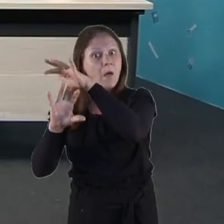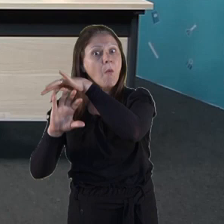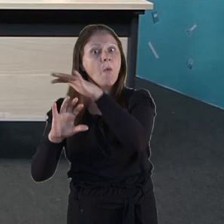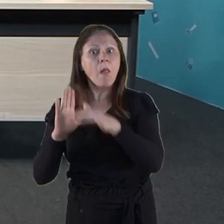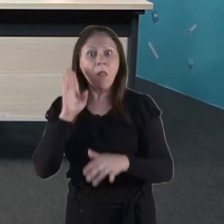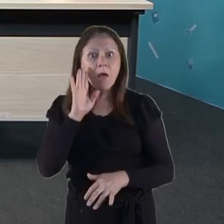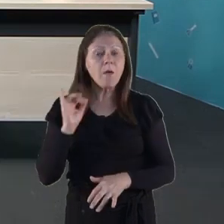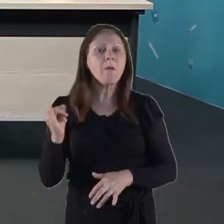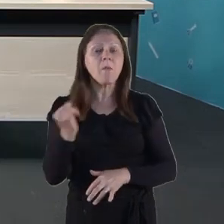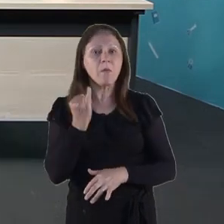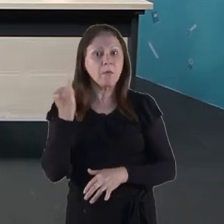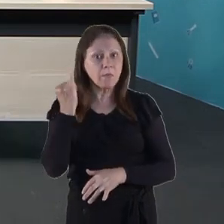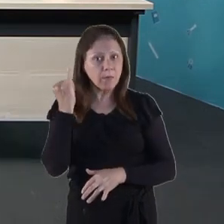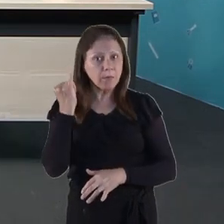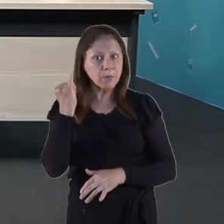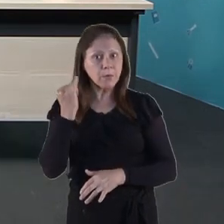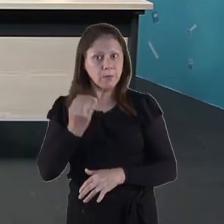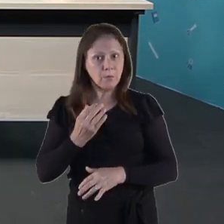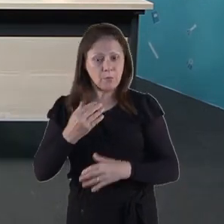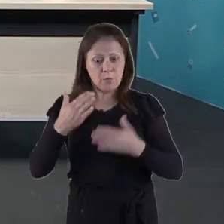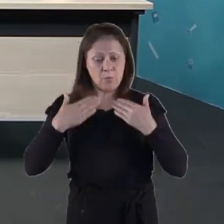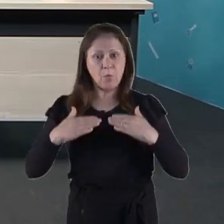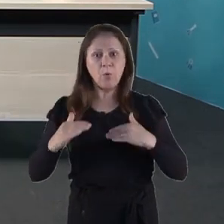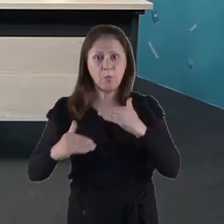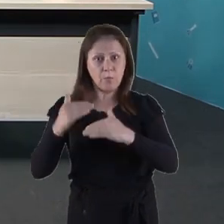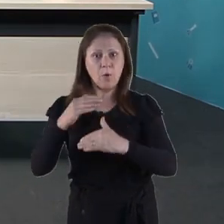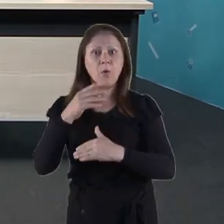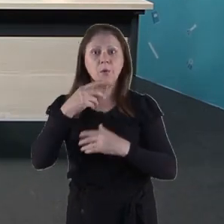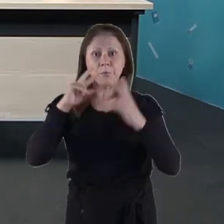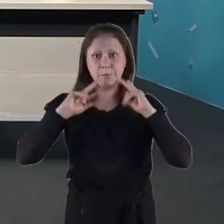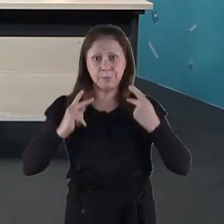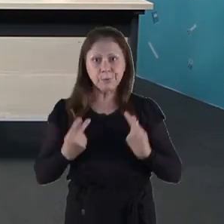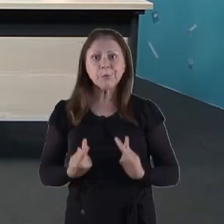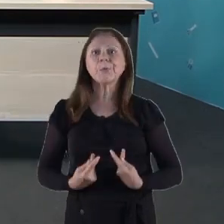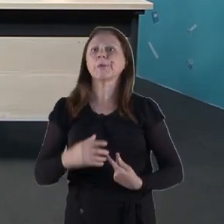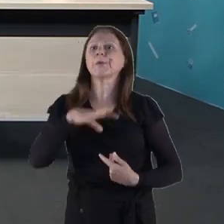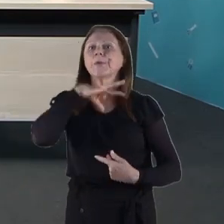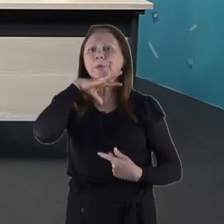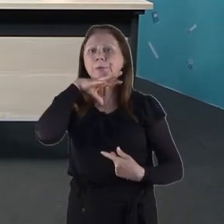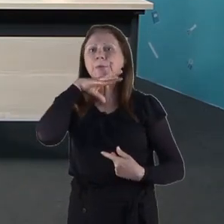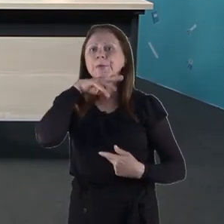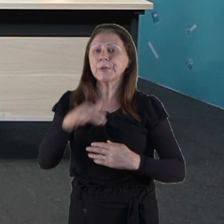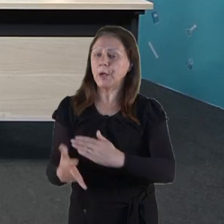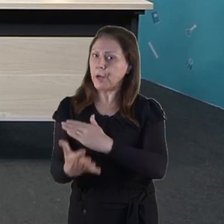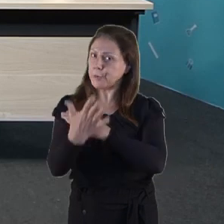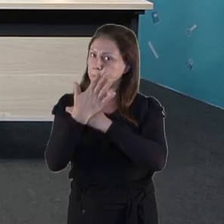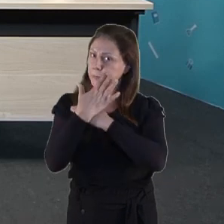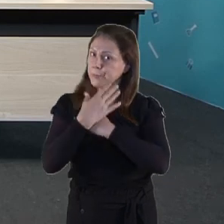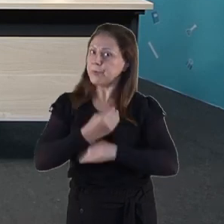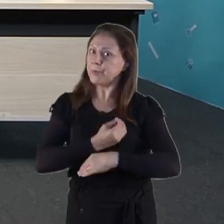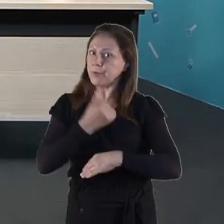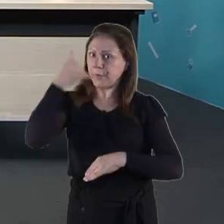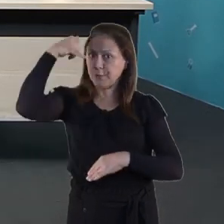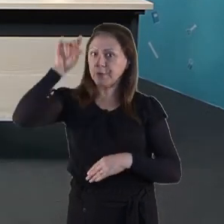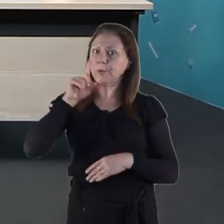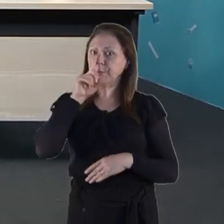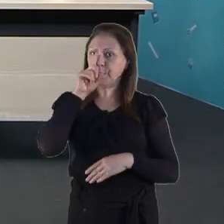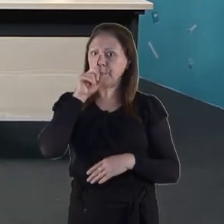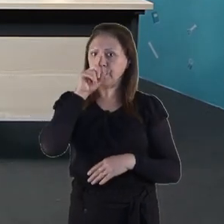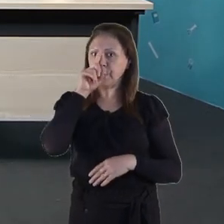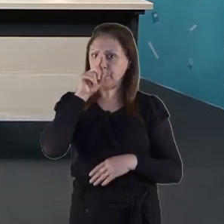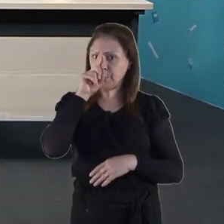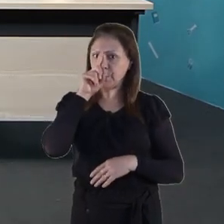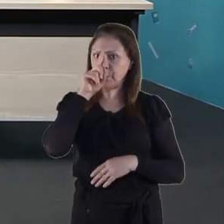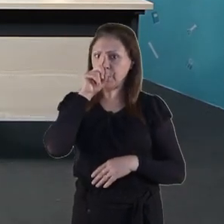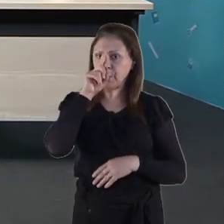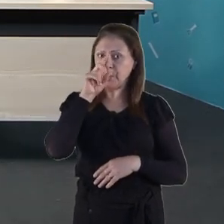gente consegue perceber, não só na evolução humana, mas na evolução animal, que esses sentidos, eles ajudaram muito a gente sobreviver a perigos, né?